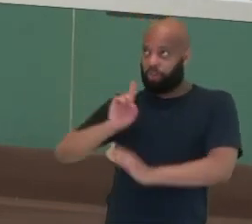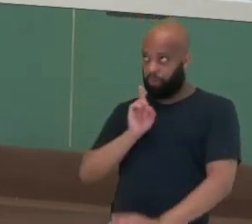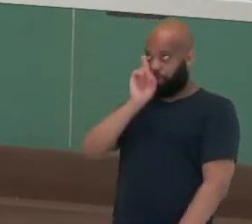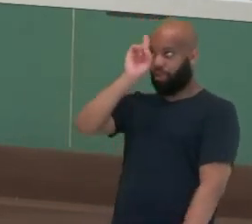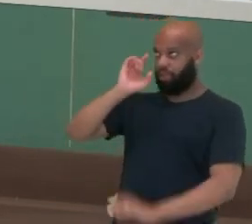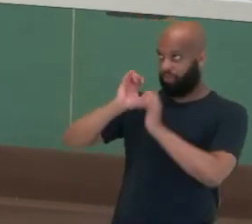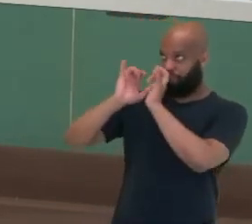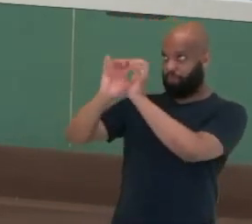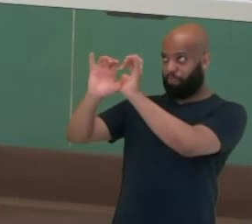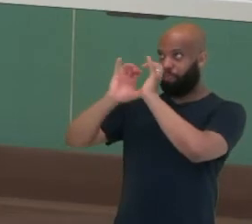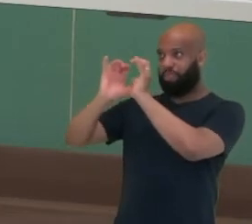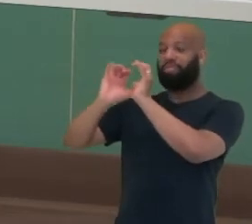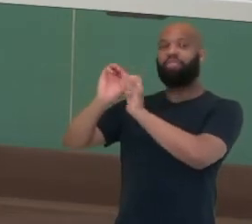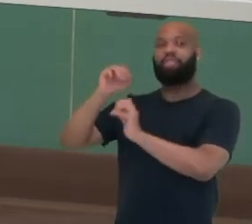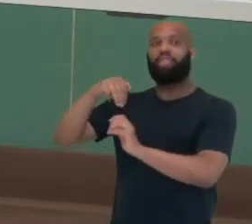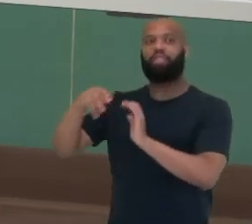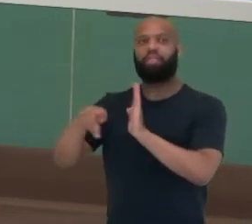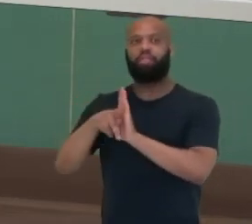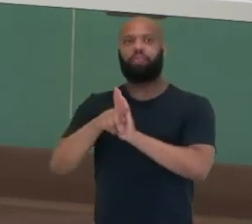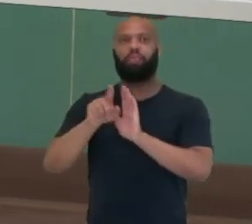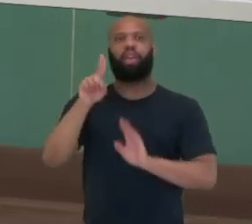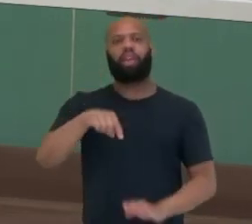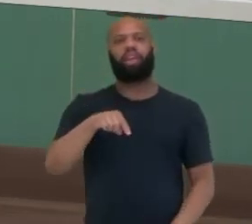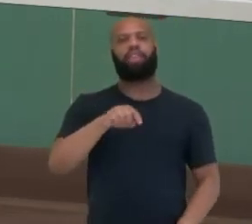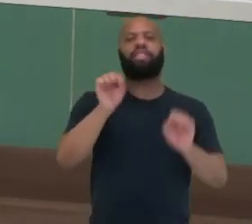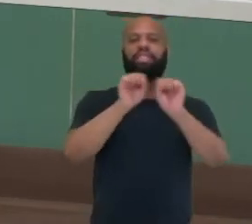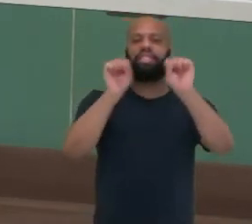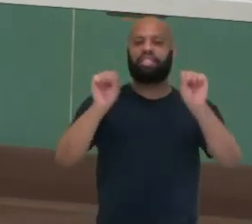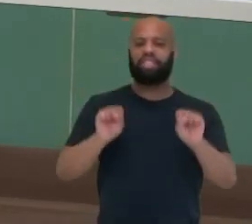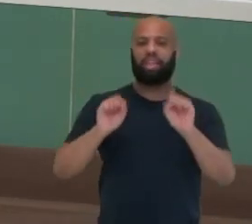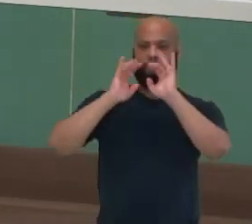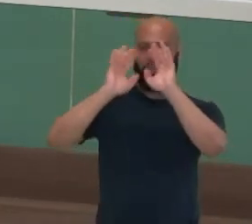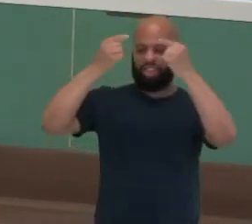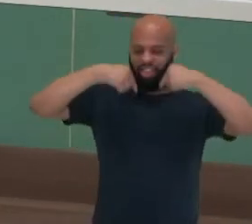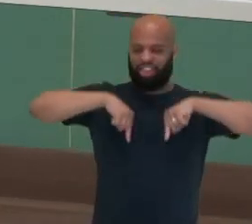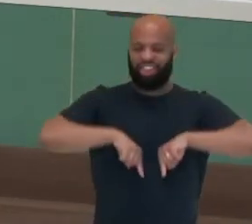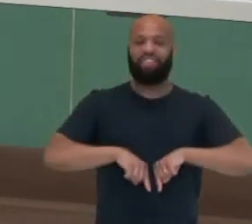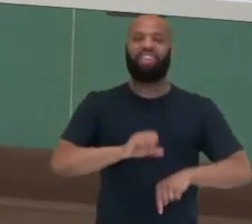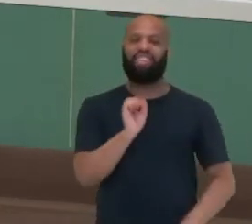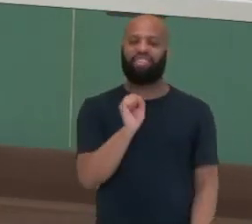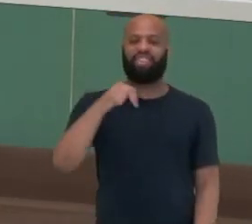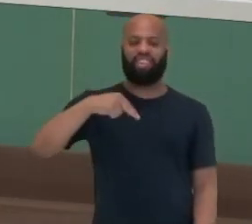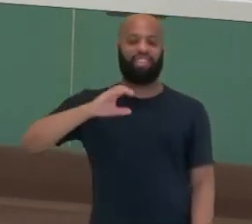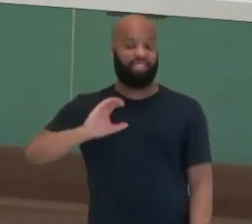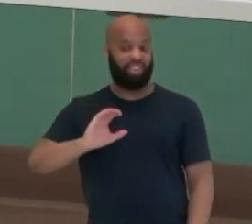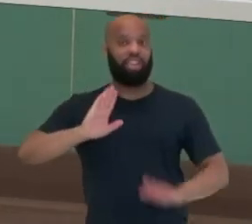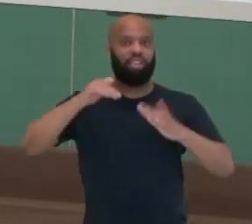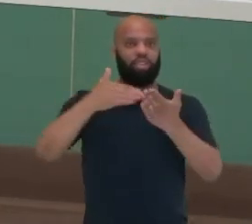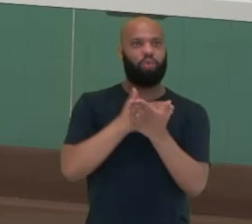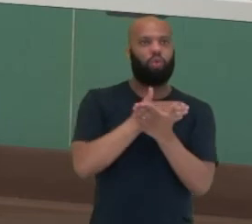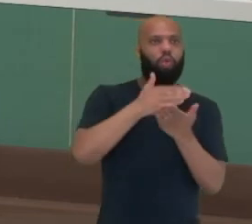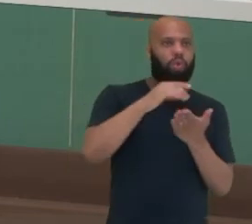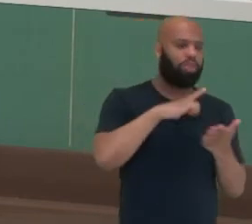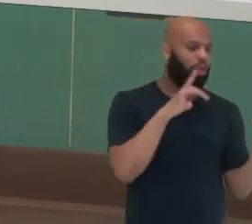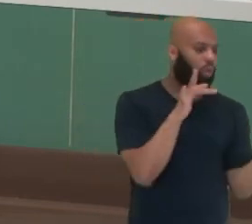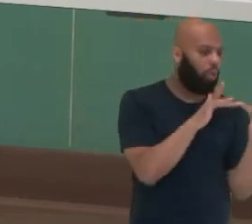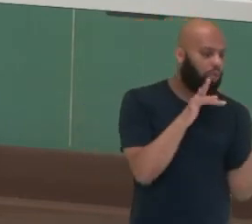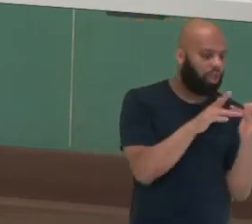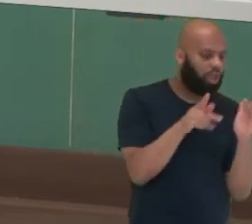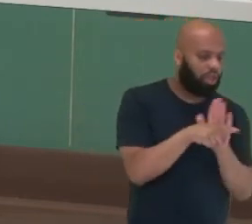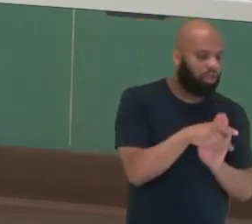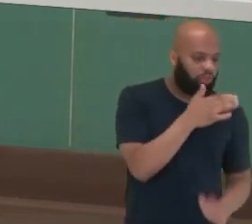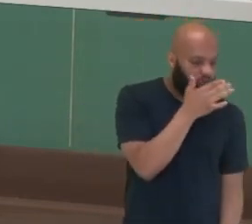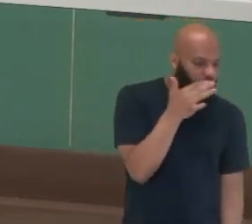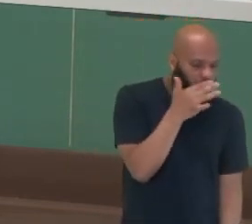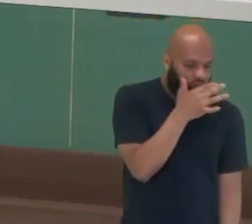sensações por quem? Pelo nosso sistema nervoso. Então é o início, quando nós temos contato com o